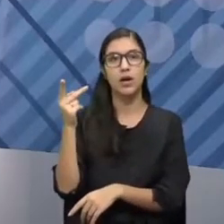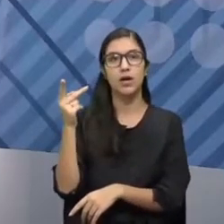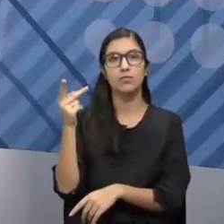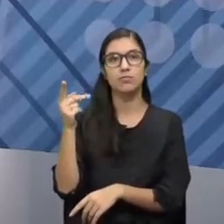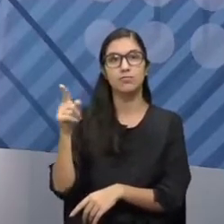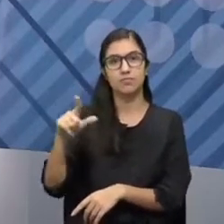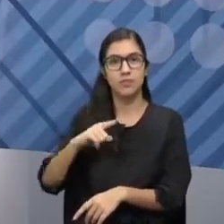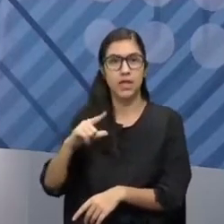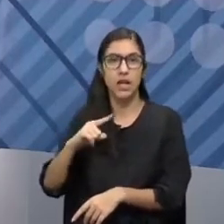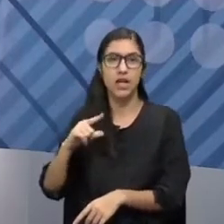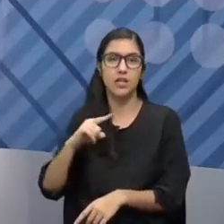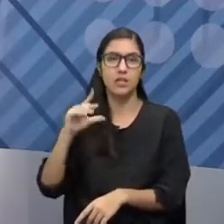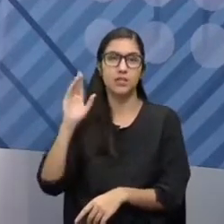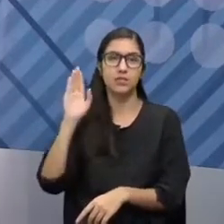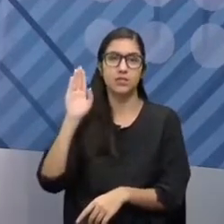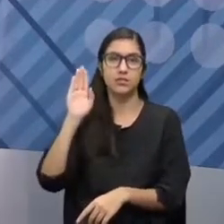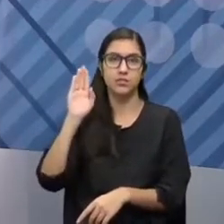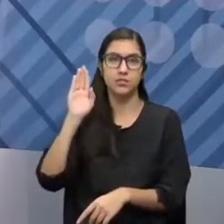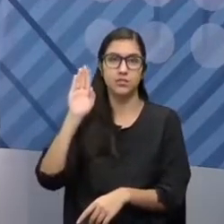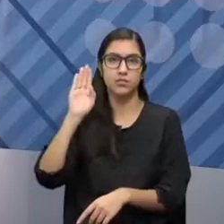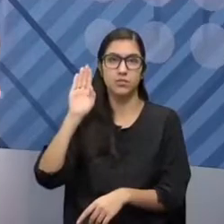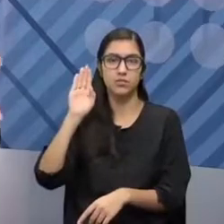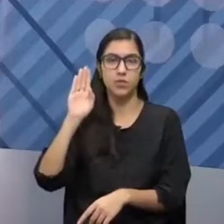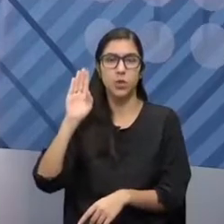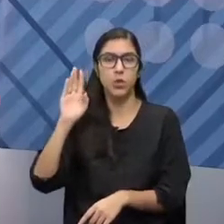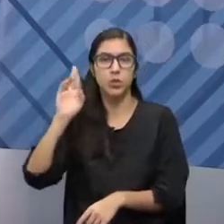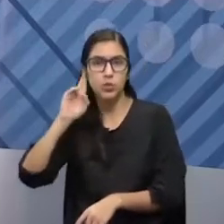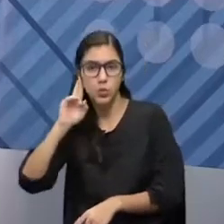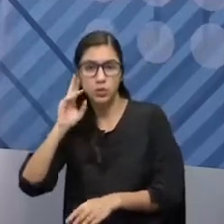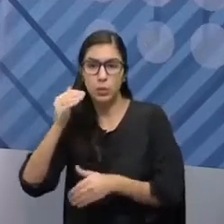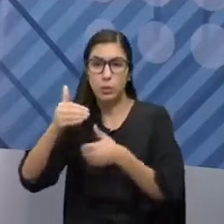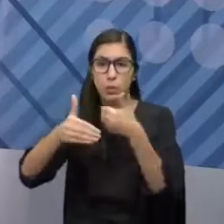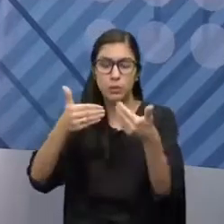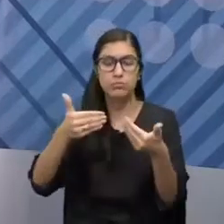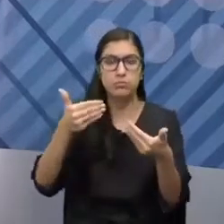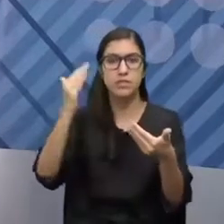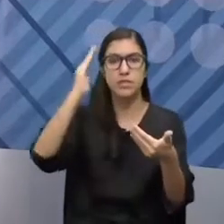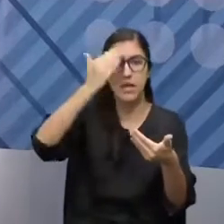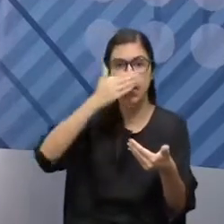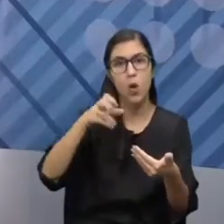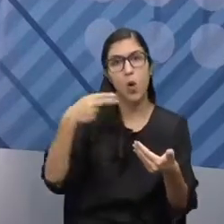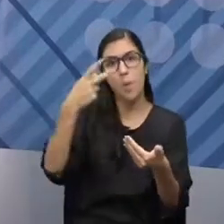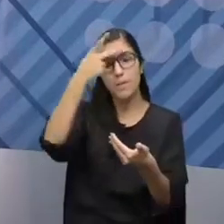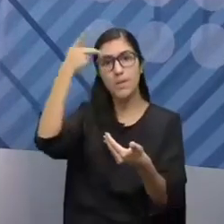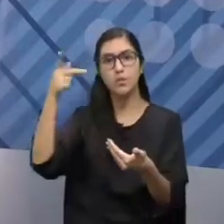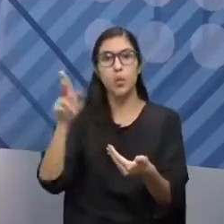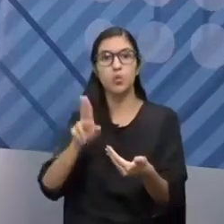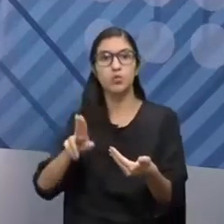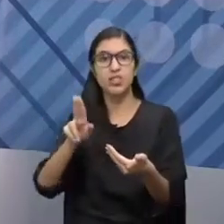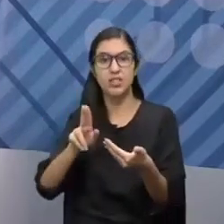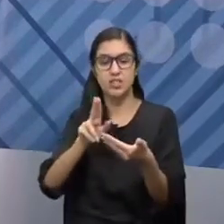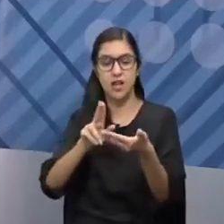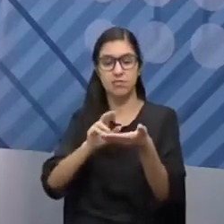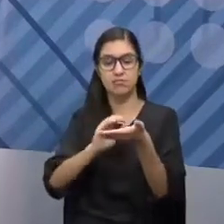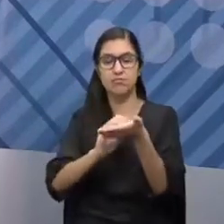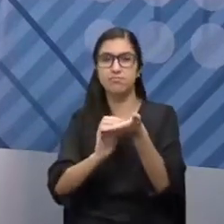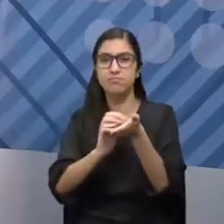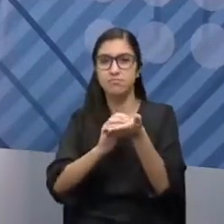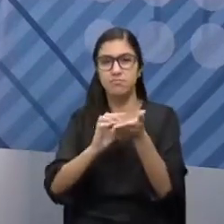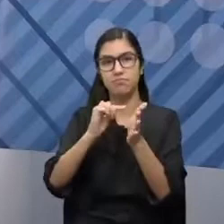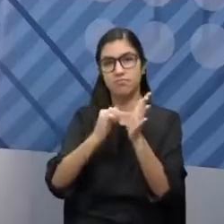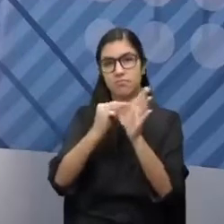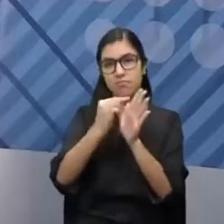com surdez, que já eram surdas e ficaram cegas, do que pessoas que vão utilizar o sistema Malossi,